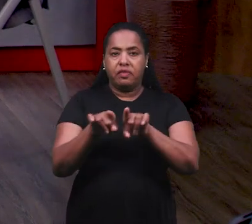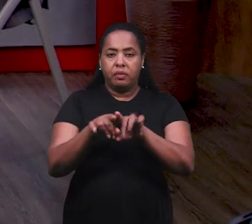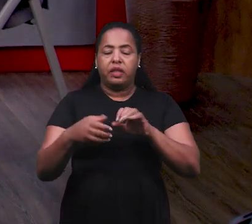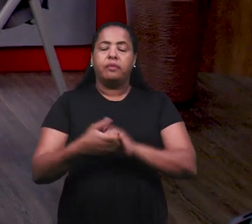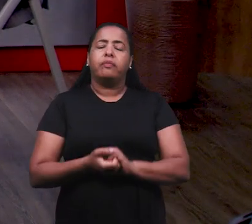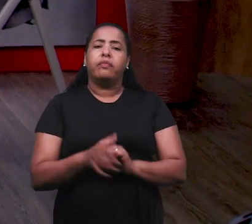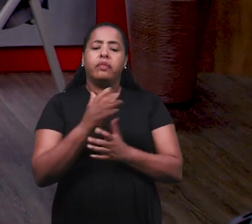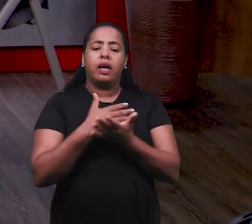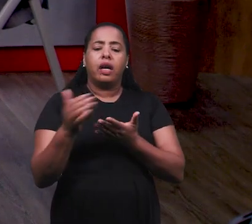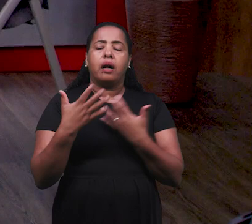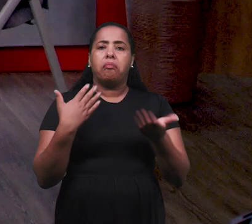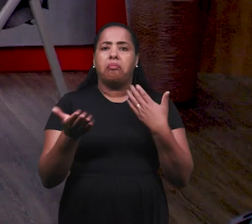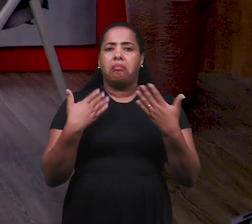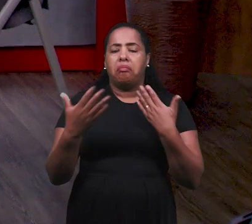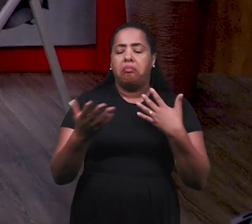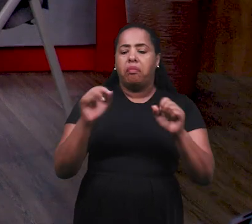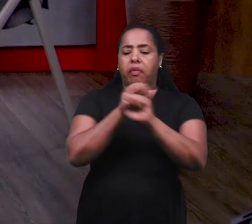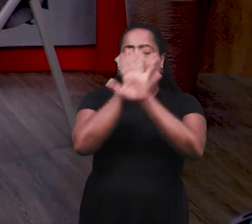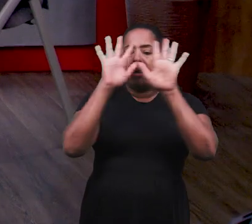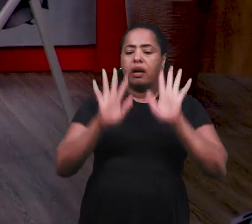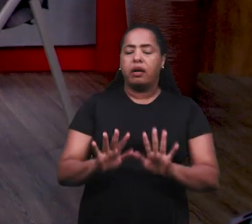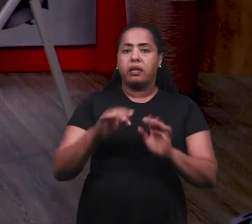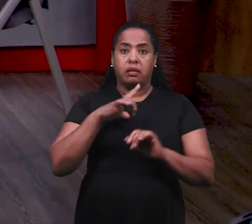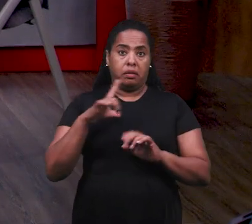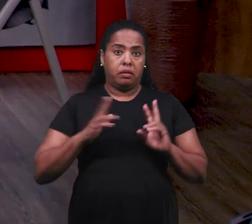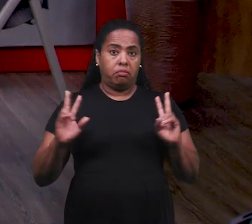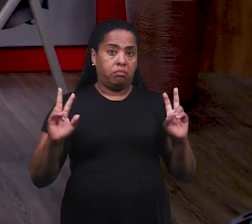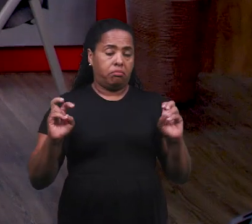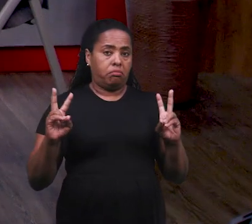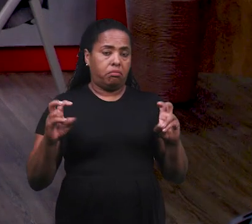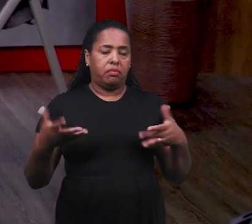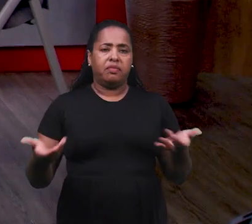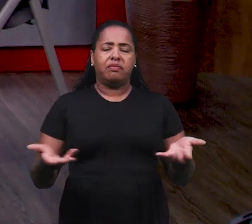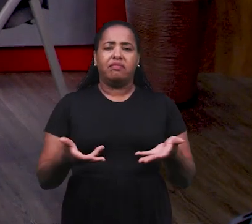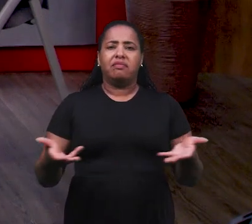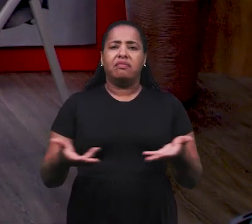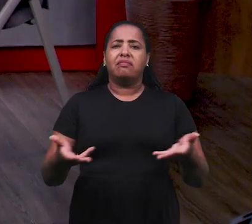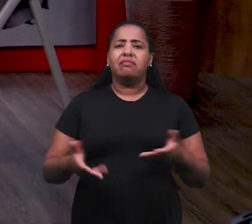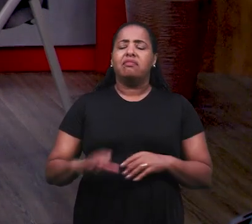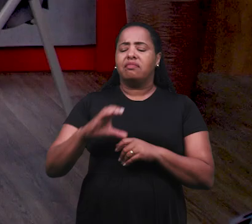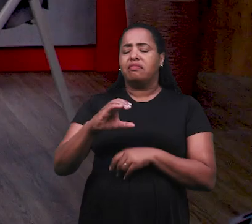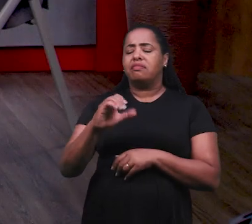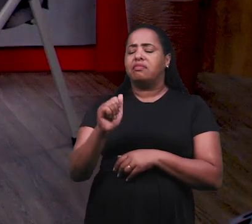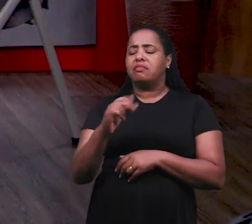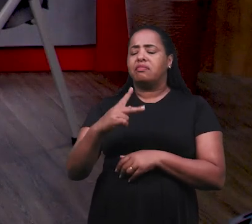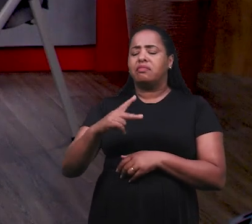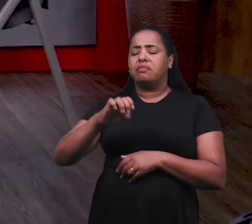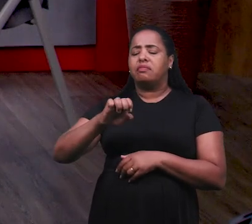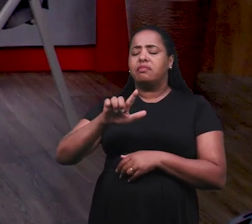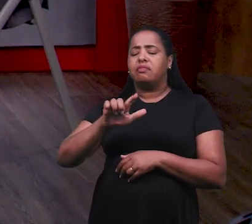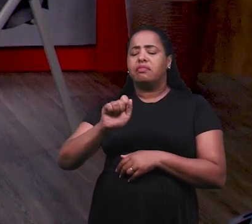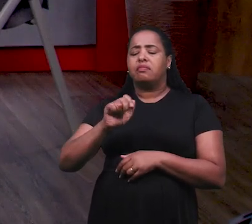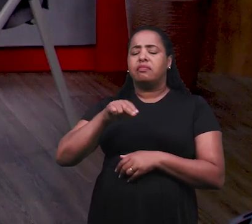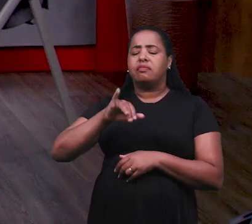aqui, iniciarmos nossa conversa, trazermos um esclarecimento sobre esse assunto, né? O que é capelania? Para